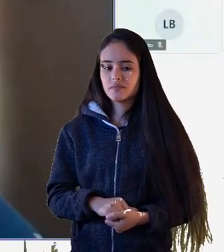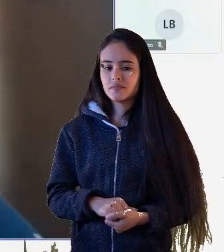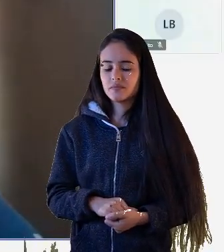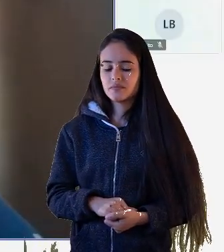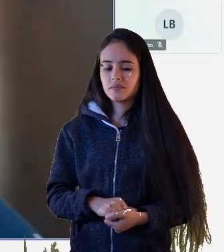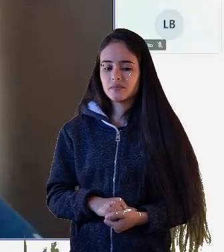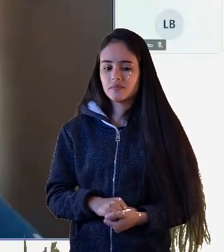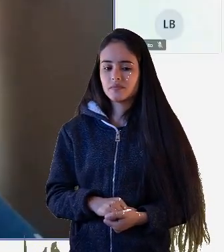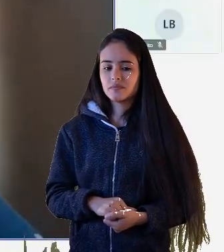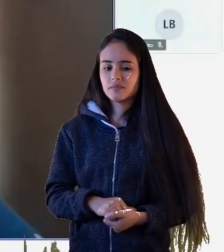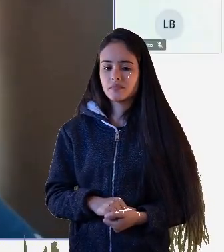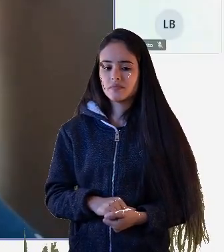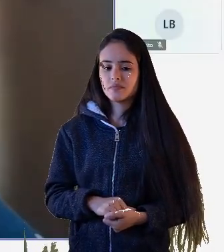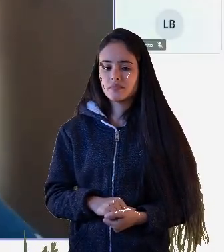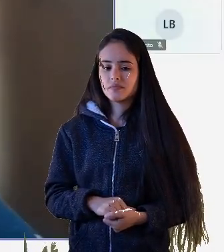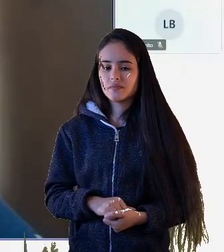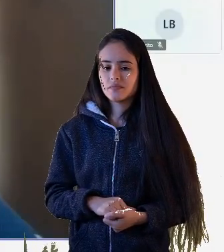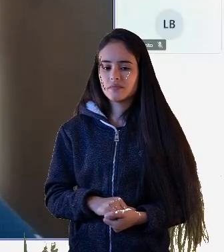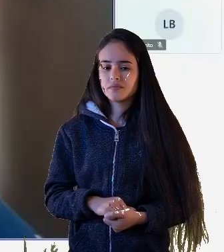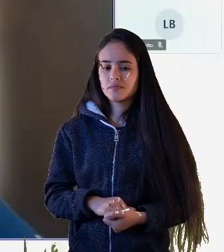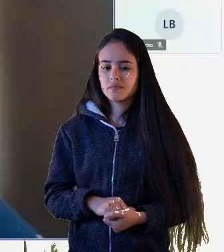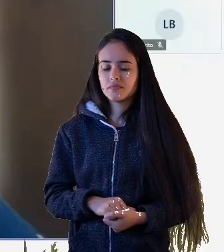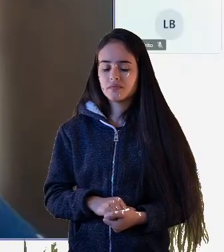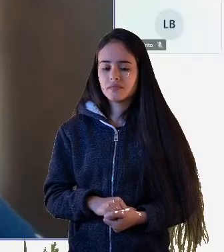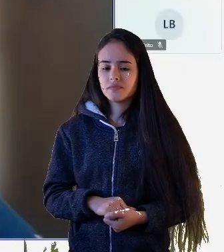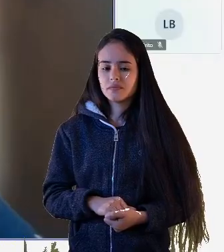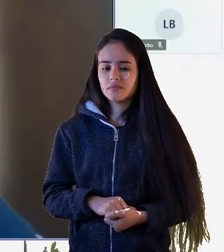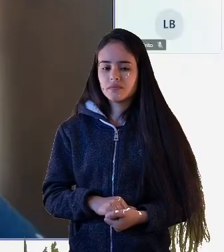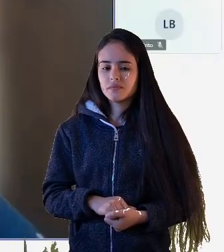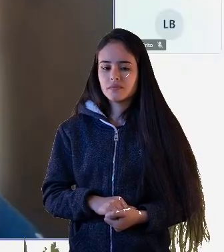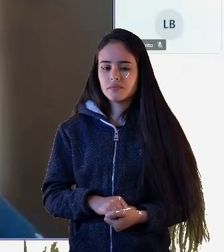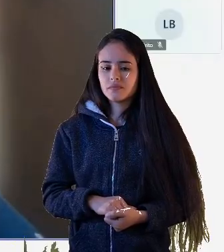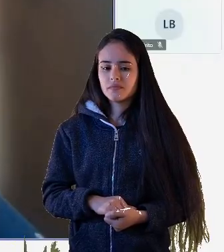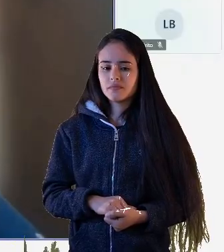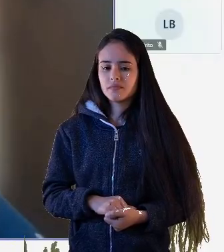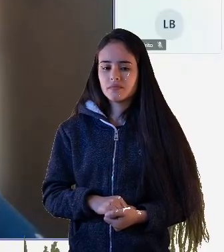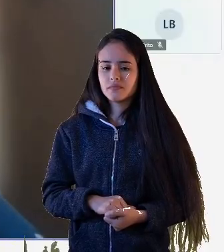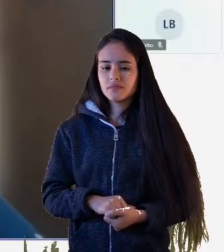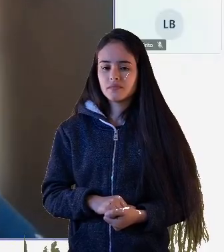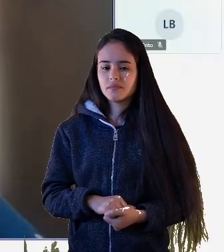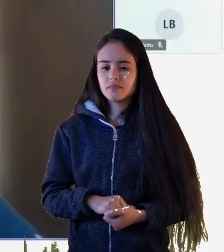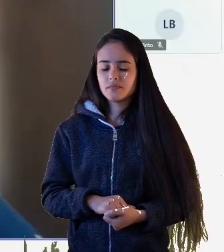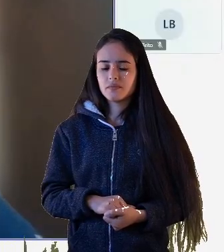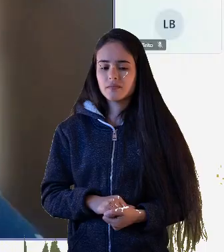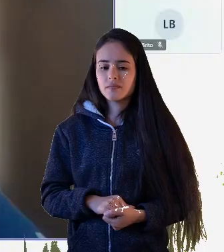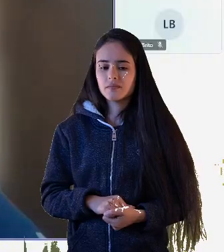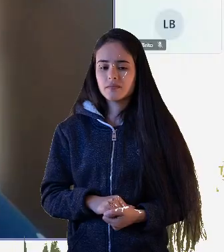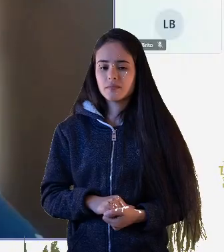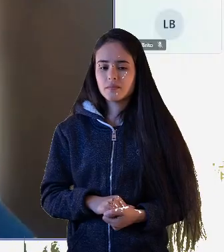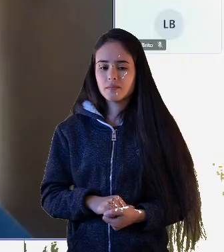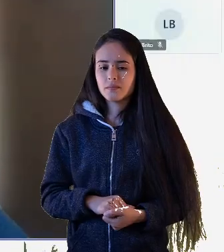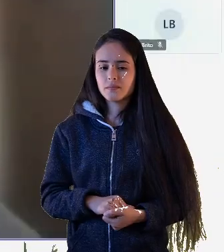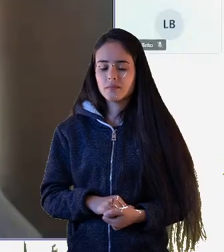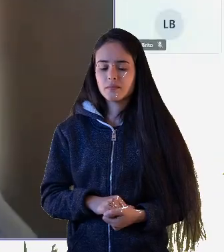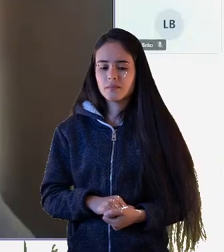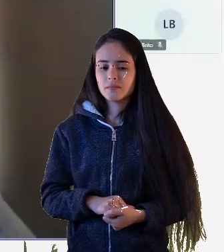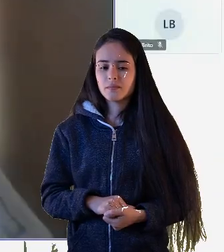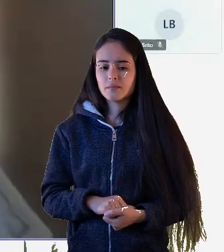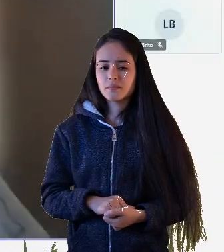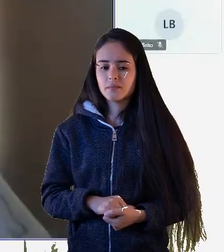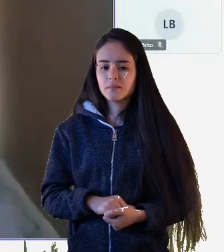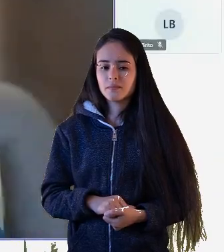Minas para nós, né? Então tem várias questões, tem que ser uma coisa muito, né? É muito delicada, é muito difícil mesmo para